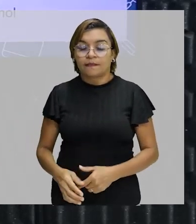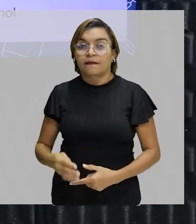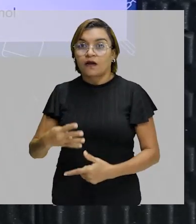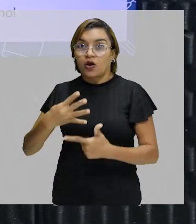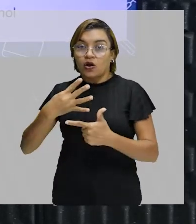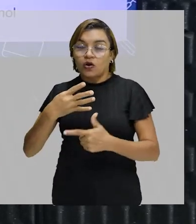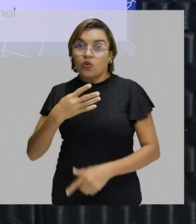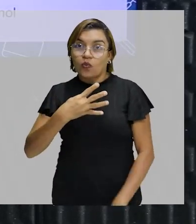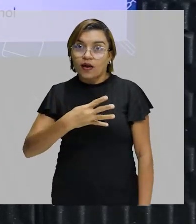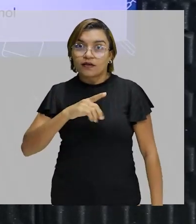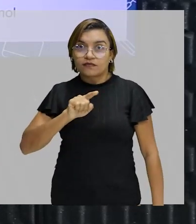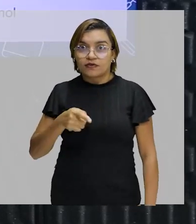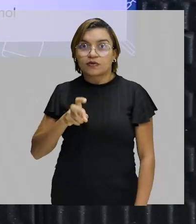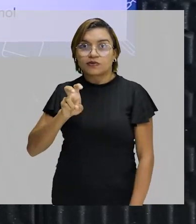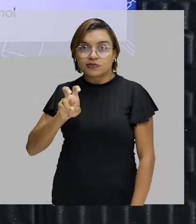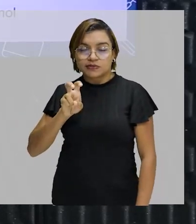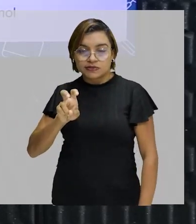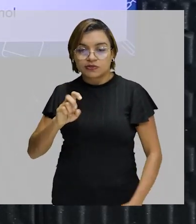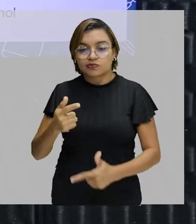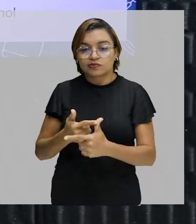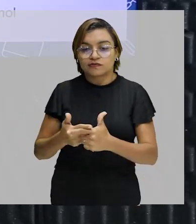4,55 dividido por 3,41,